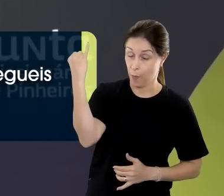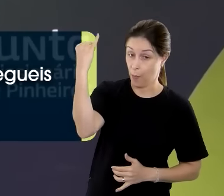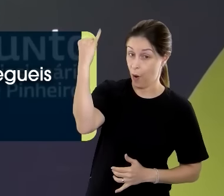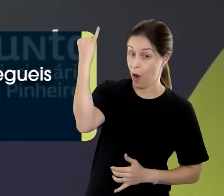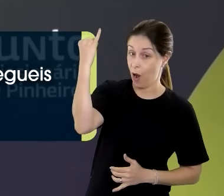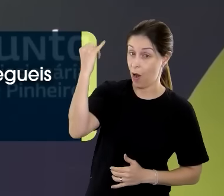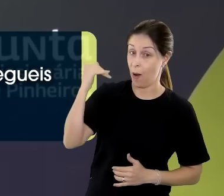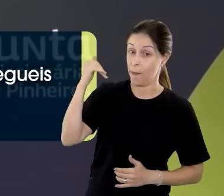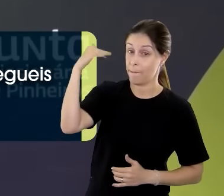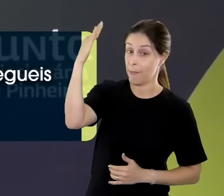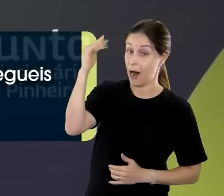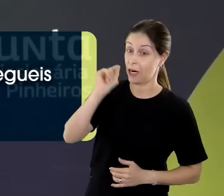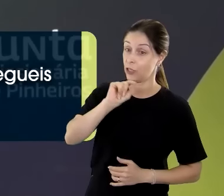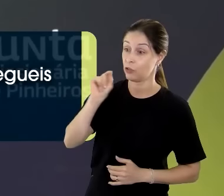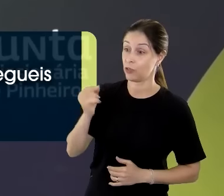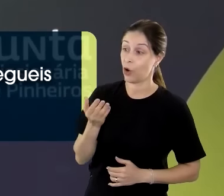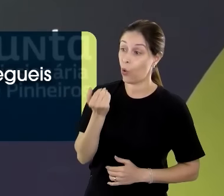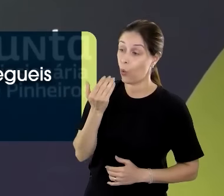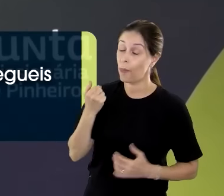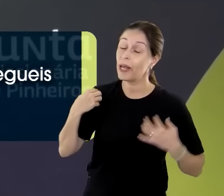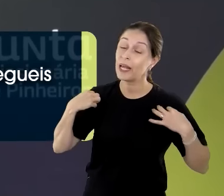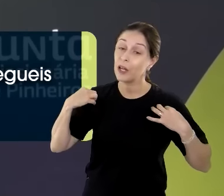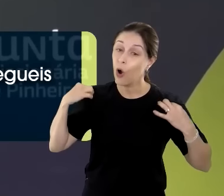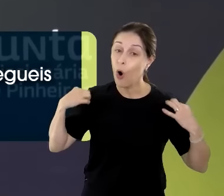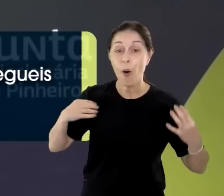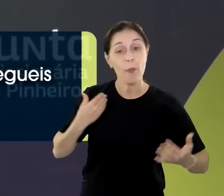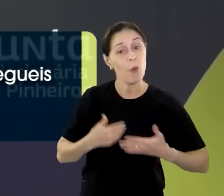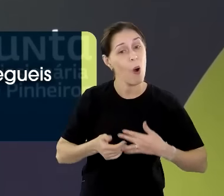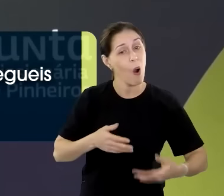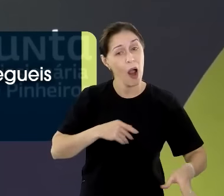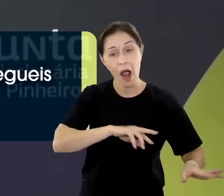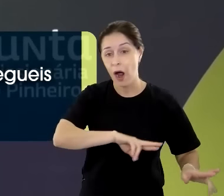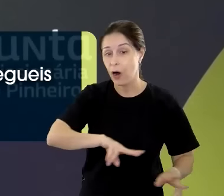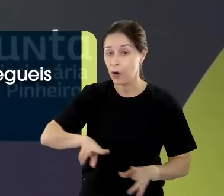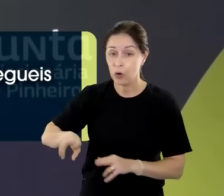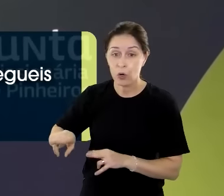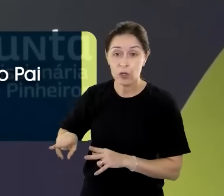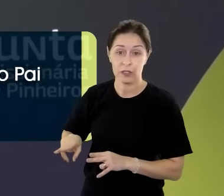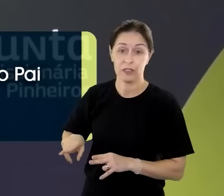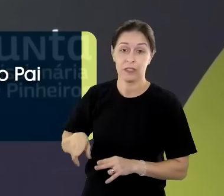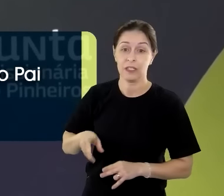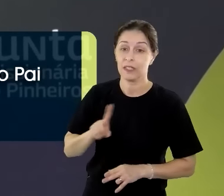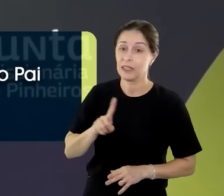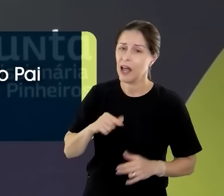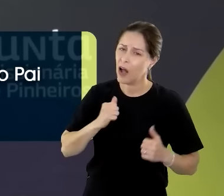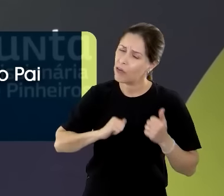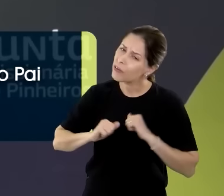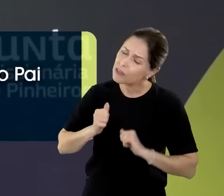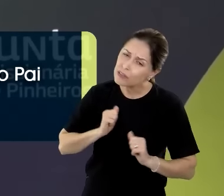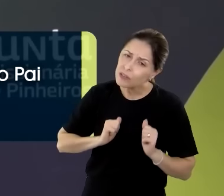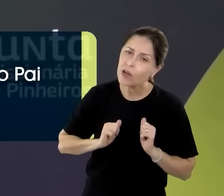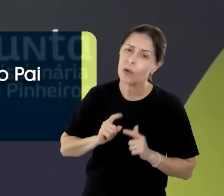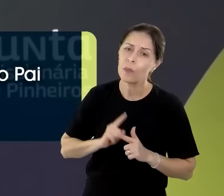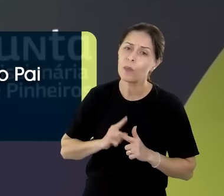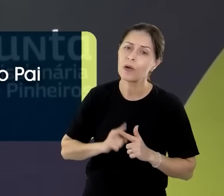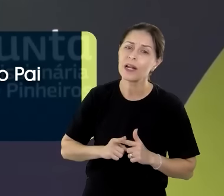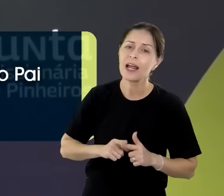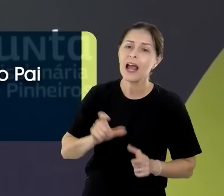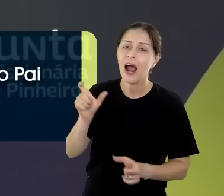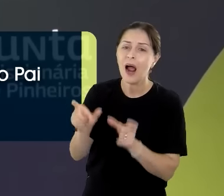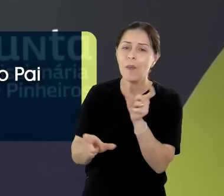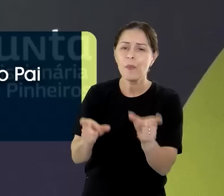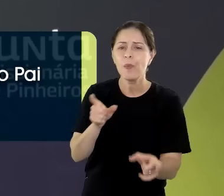30. Não andeis, pois, a indagar o que haveis de comer ou beber, e não vos entregueis inquietações, porque os gentios de todo o mundo é